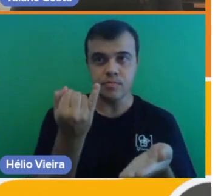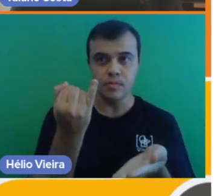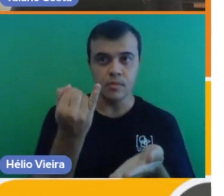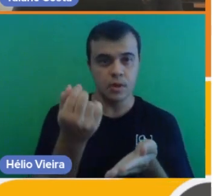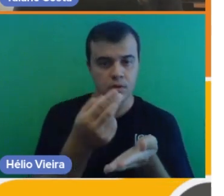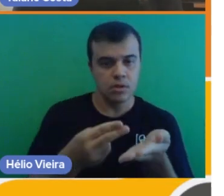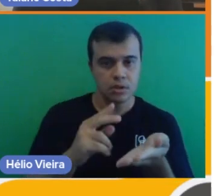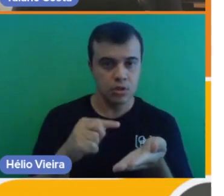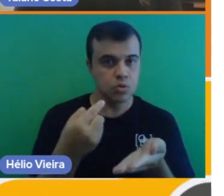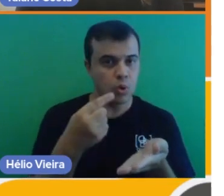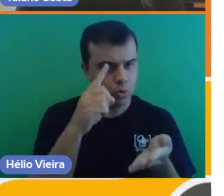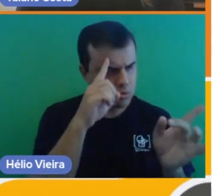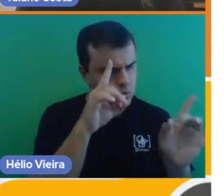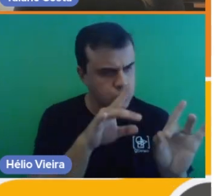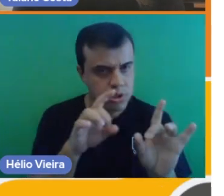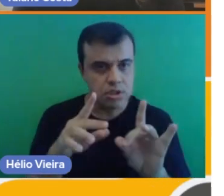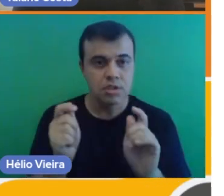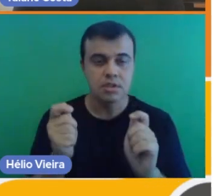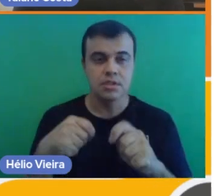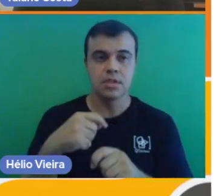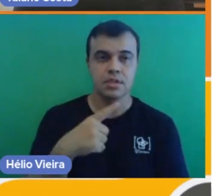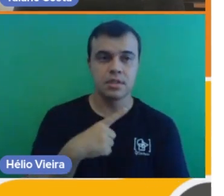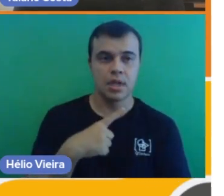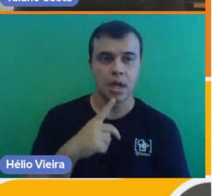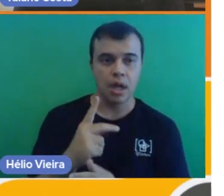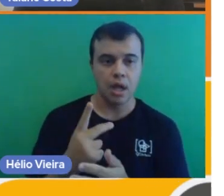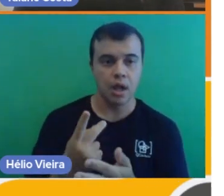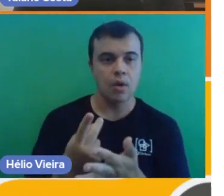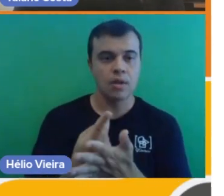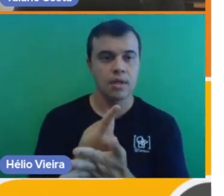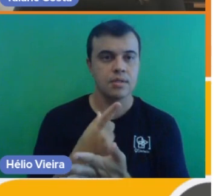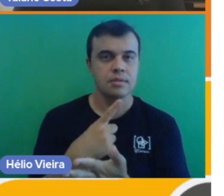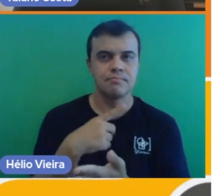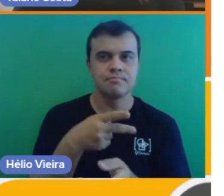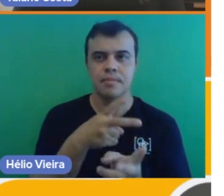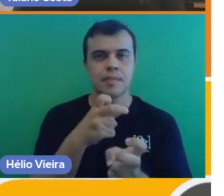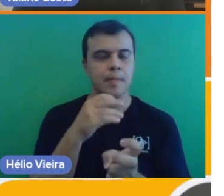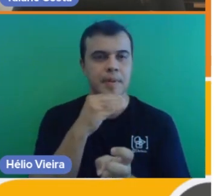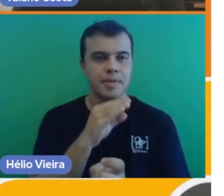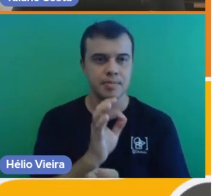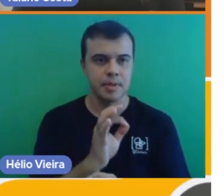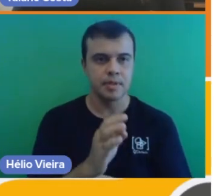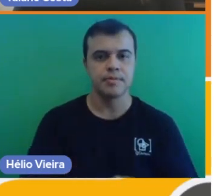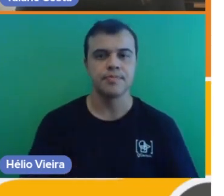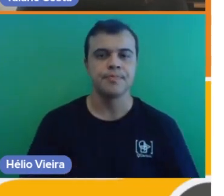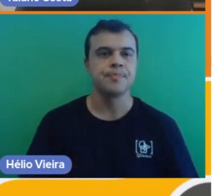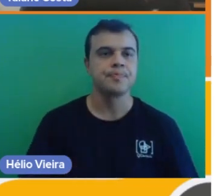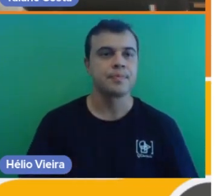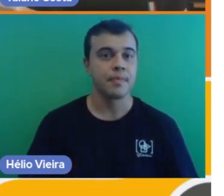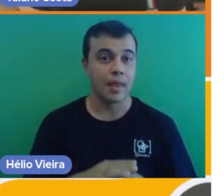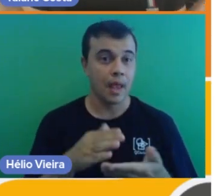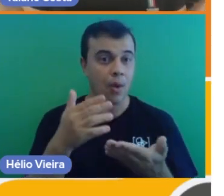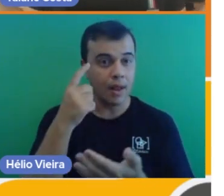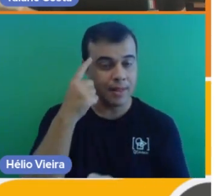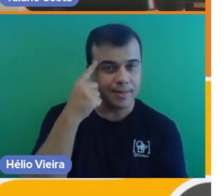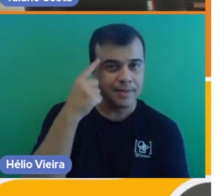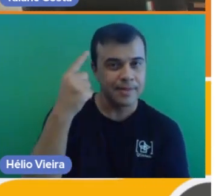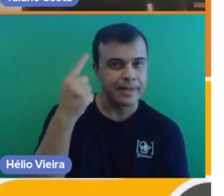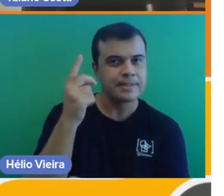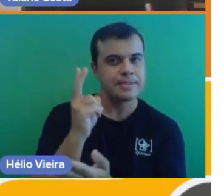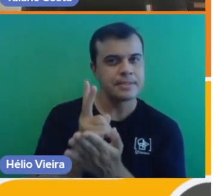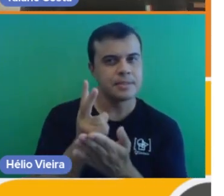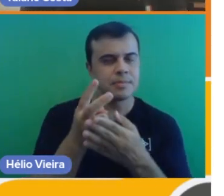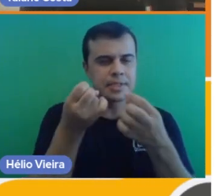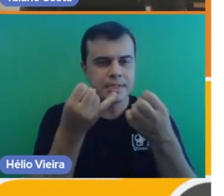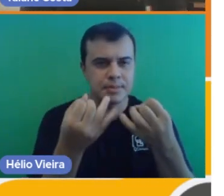no nosso dia a dia, que a gente acaba passando despercebido. A ideia é